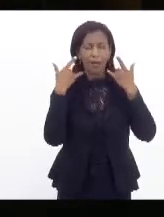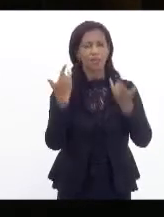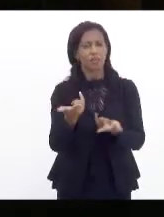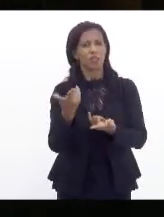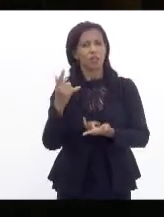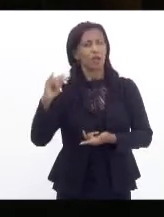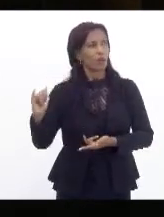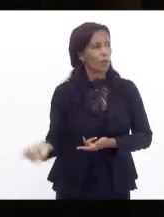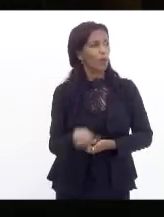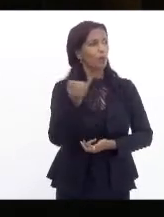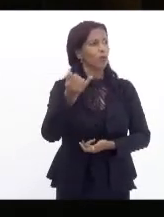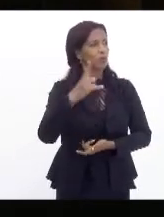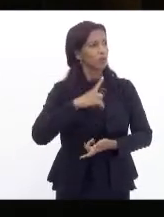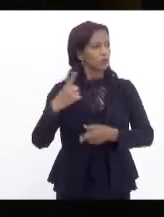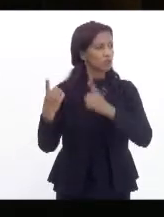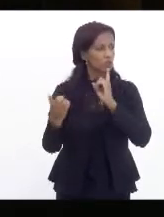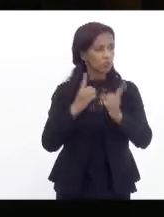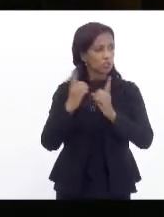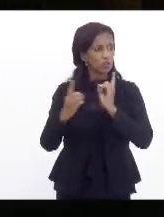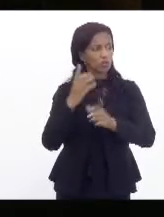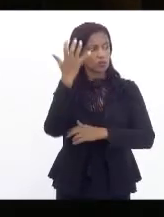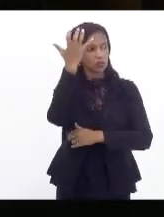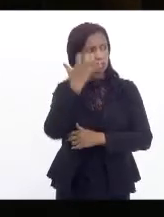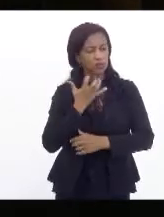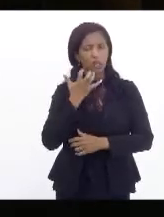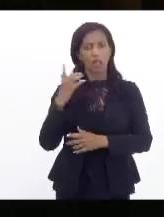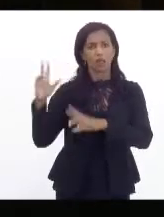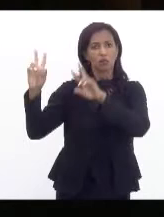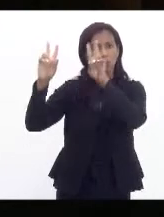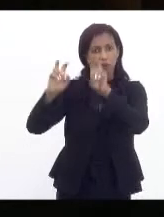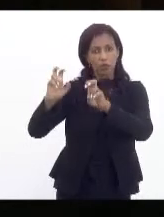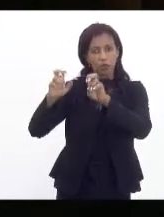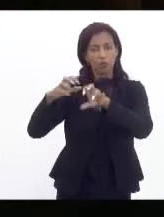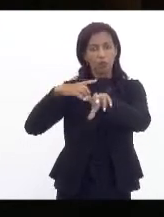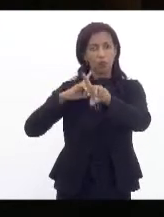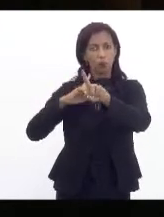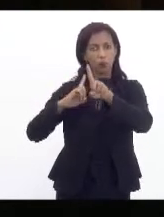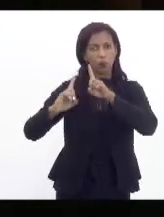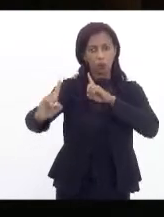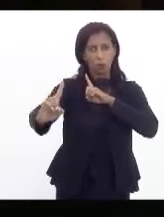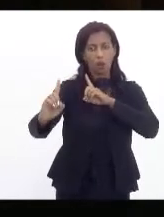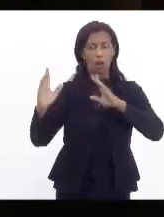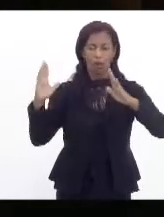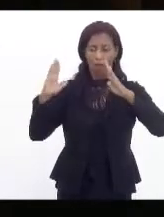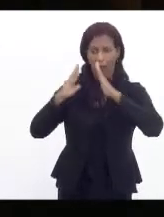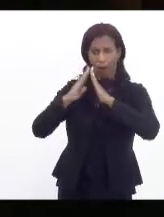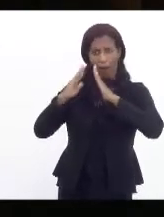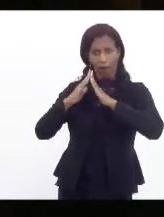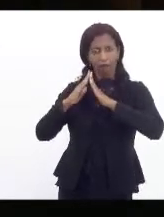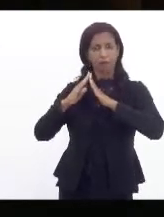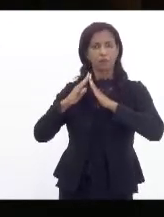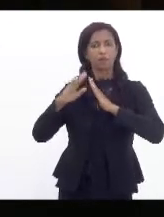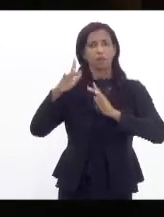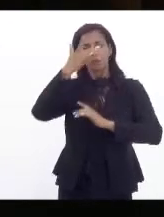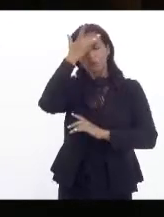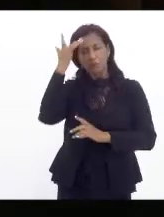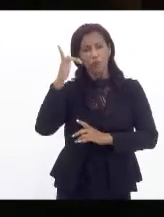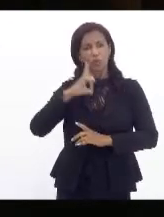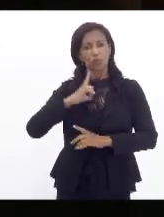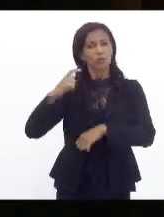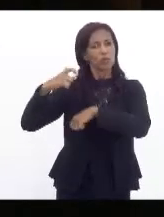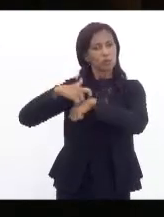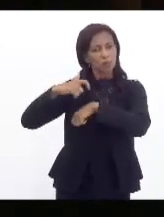a possibilidade de discussão séria sobre o isolamento social ou o afastamento das pessoas